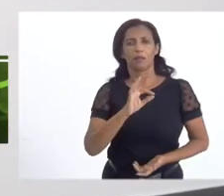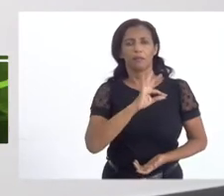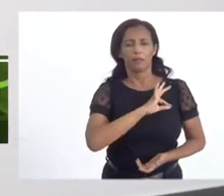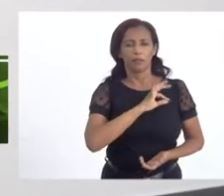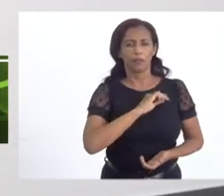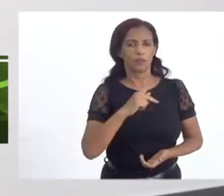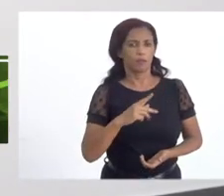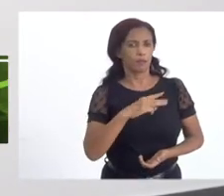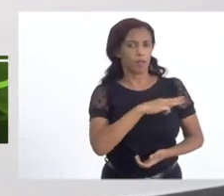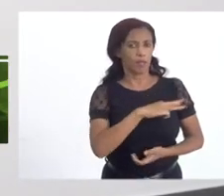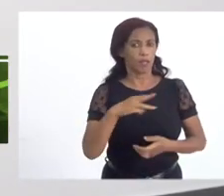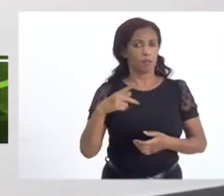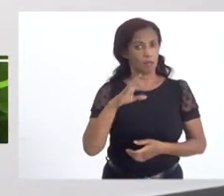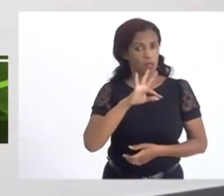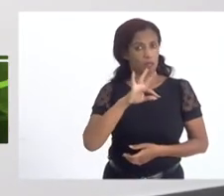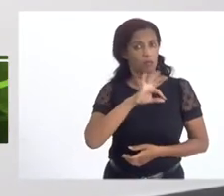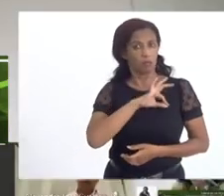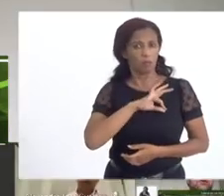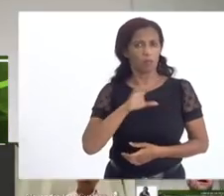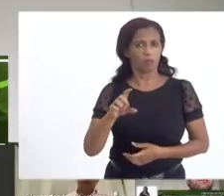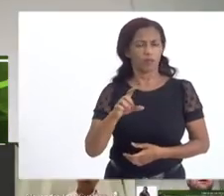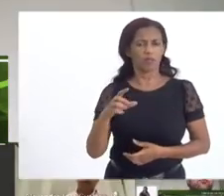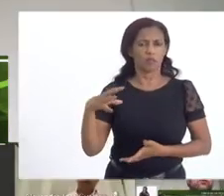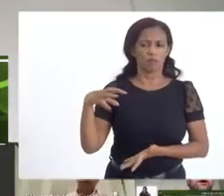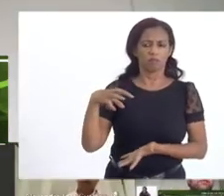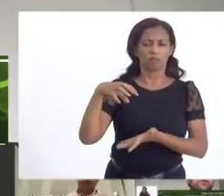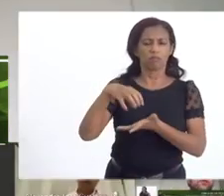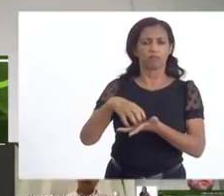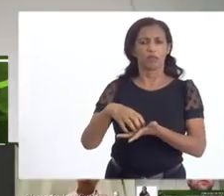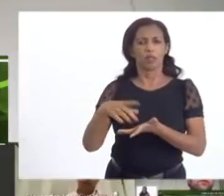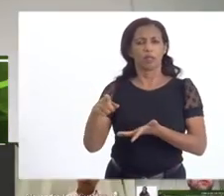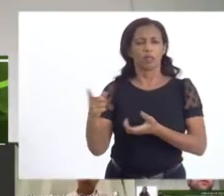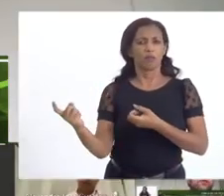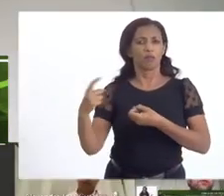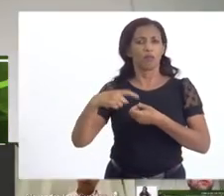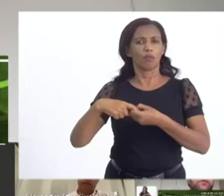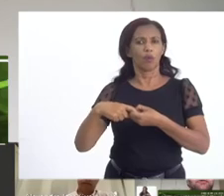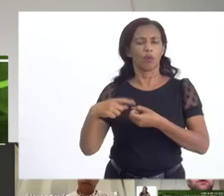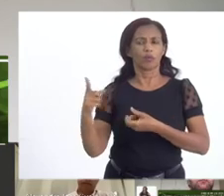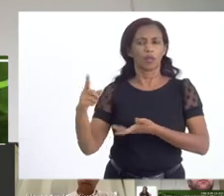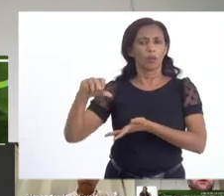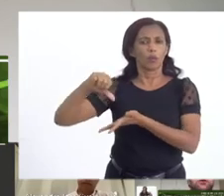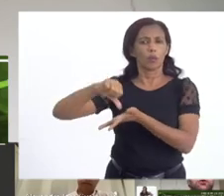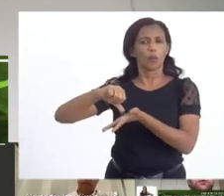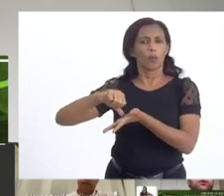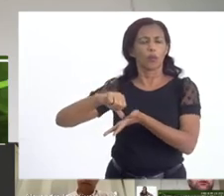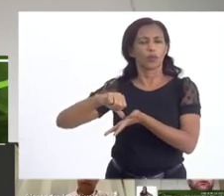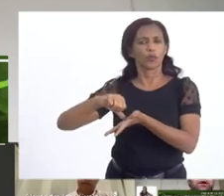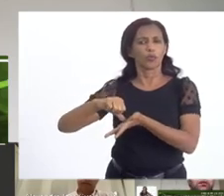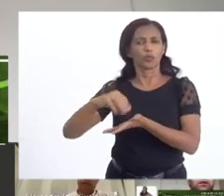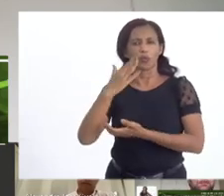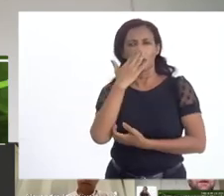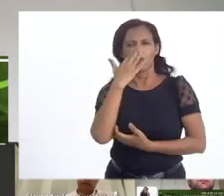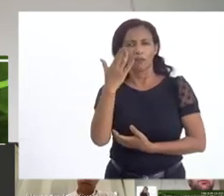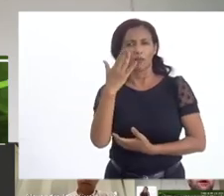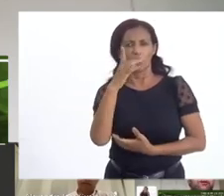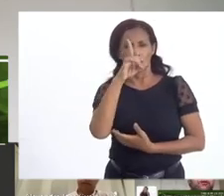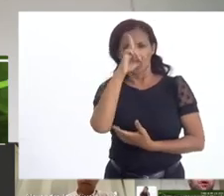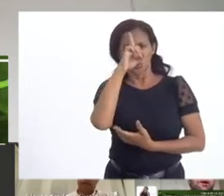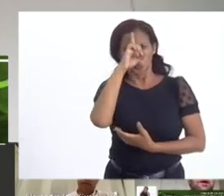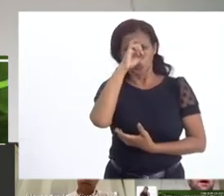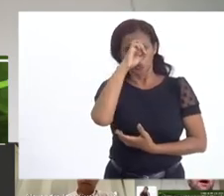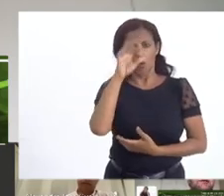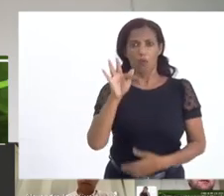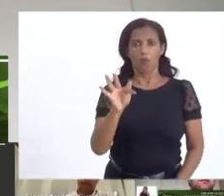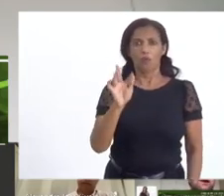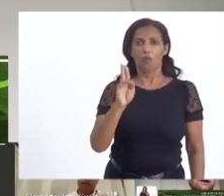Esse policiamento vai ficar muito simbolizado na reabertura daquele posto de policiamento em frente ao Hospital do Fundão, que está passando por uma